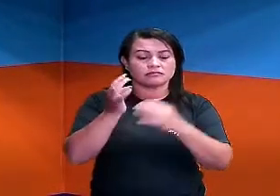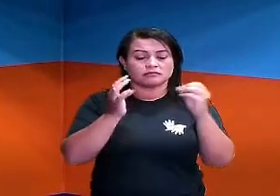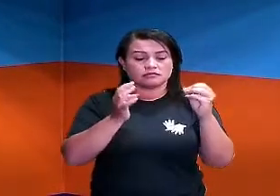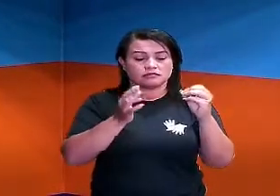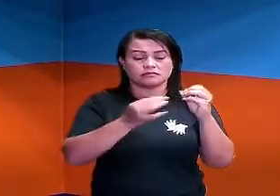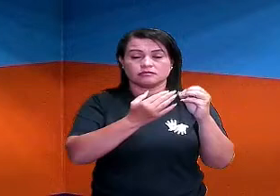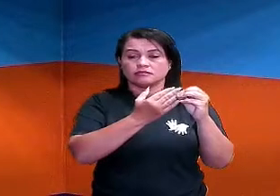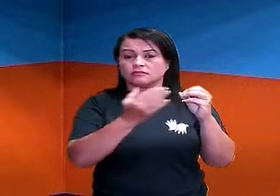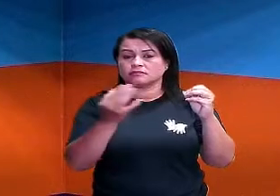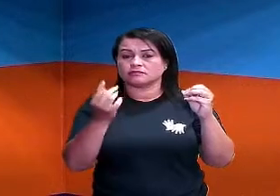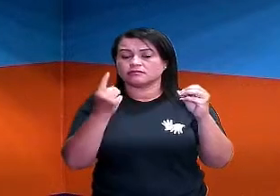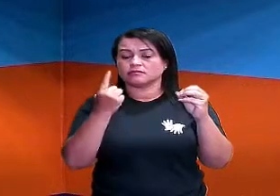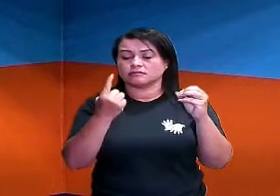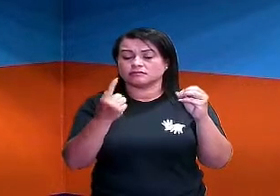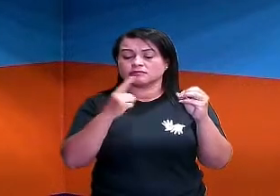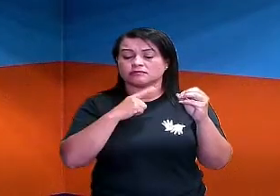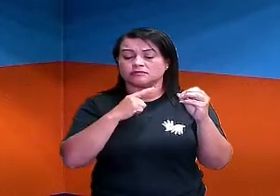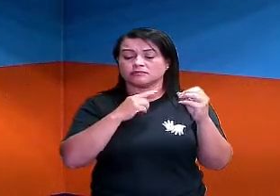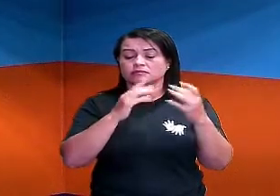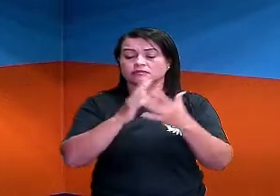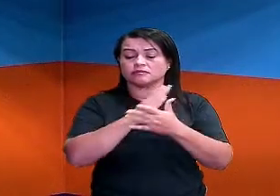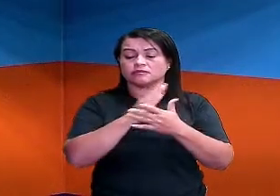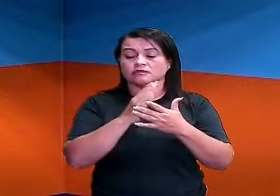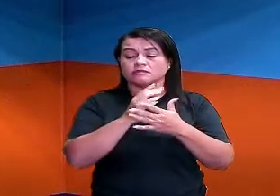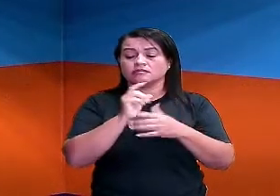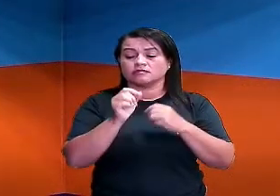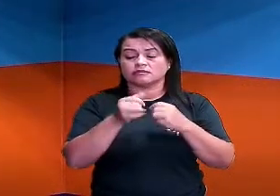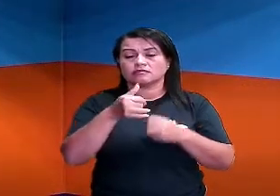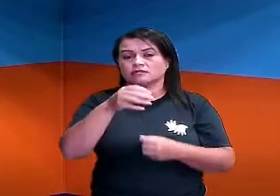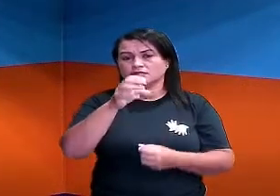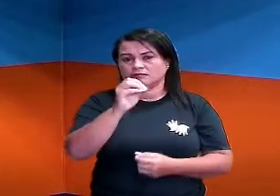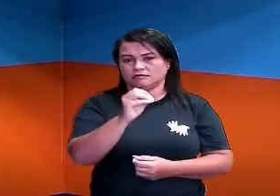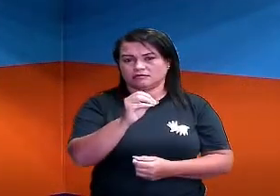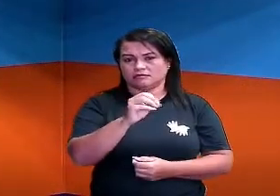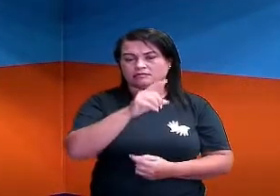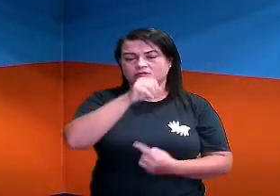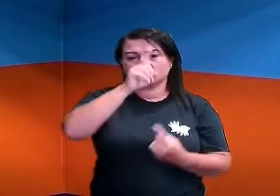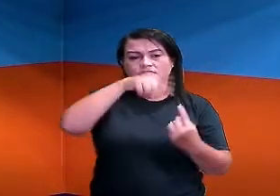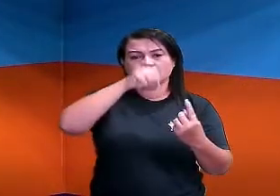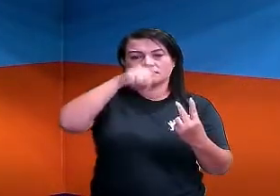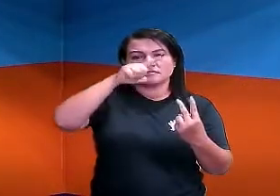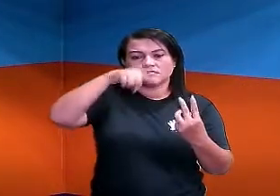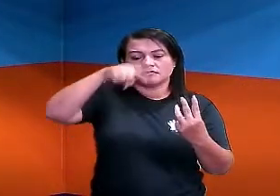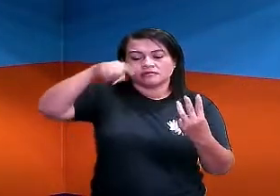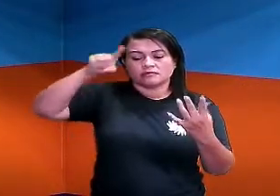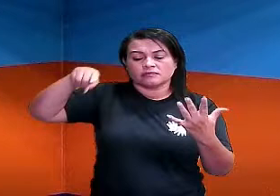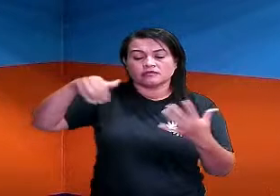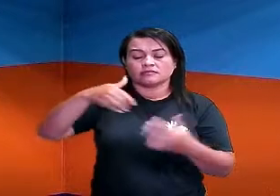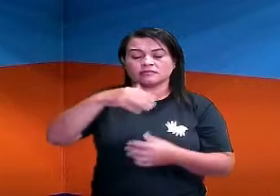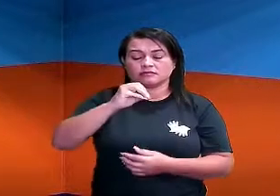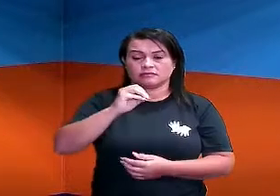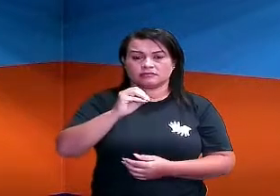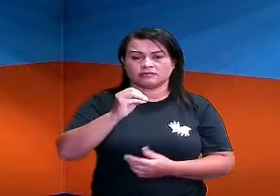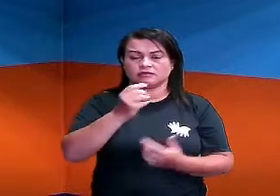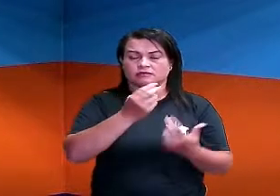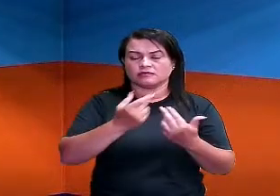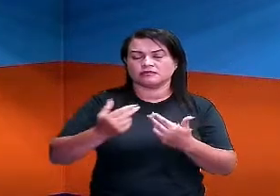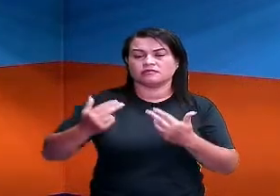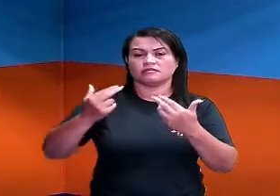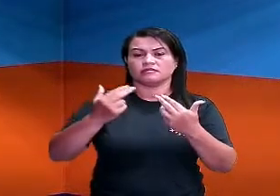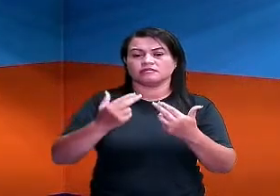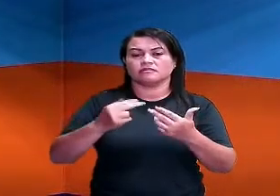até o 1, eu tenho alguns tracinhos, eu vou ter 10 tracinhos, eu vou ter 10 partes iguais. Então,